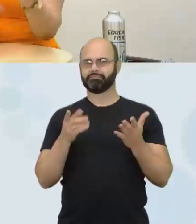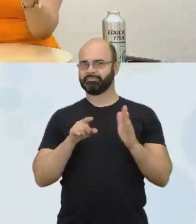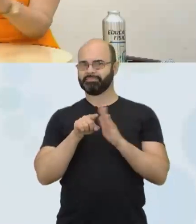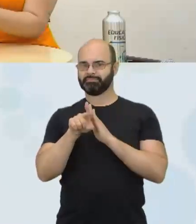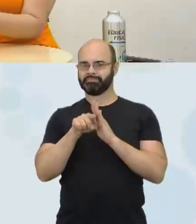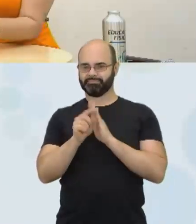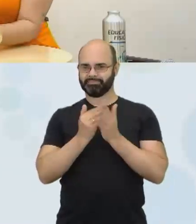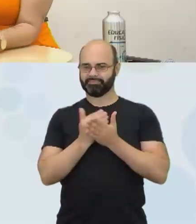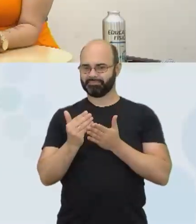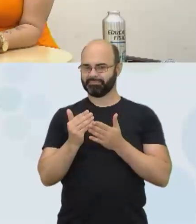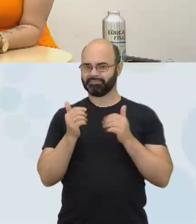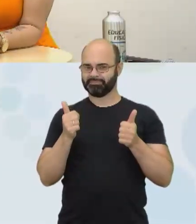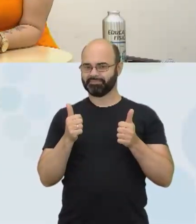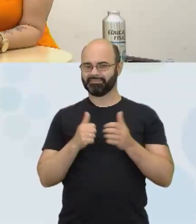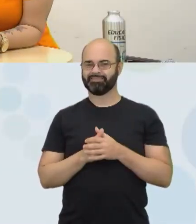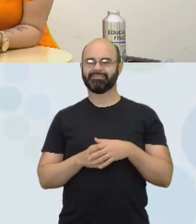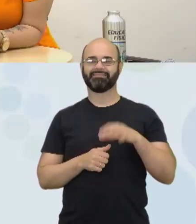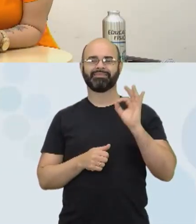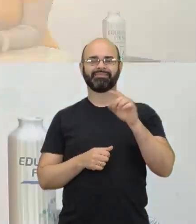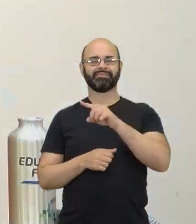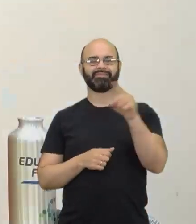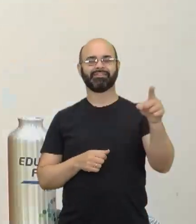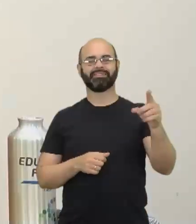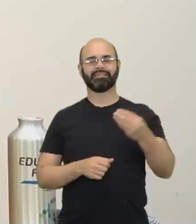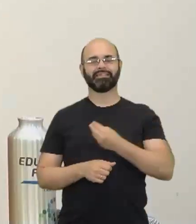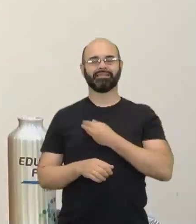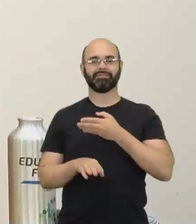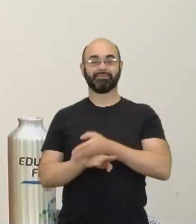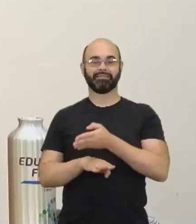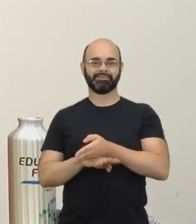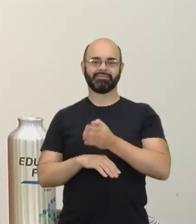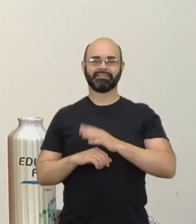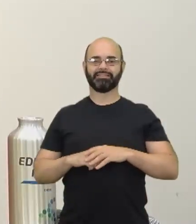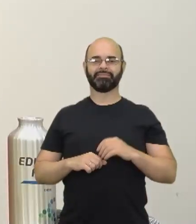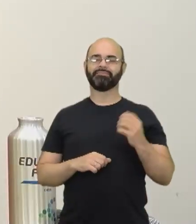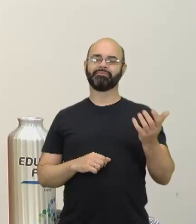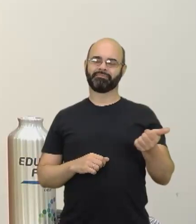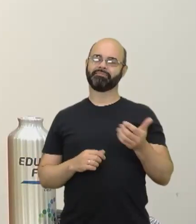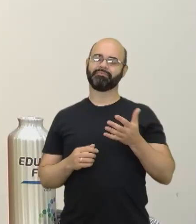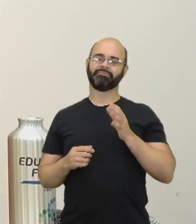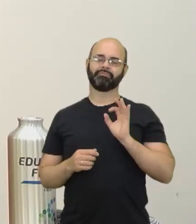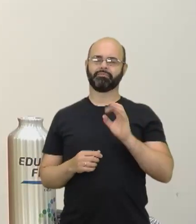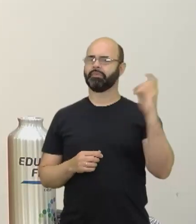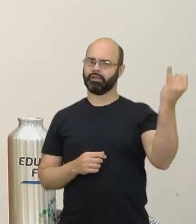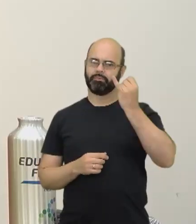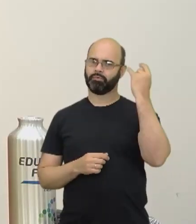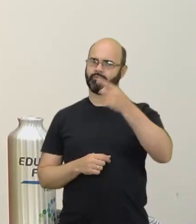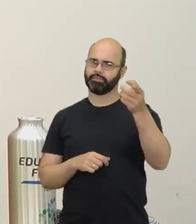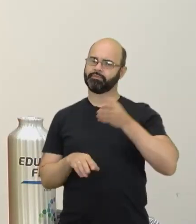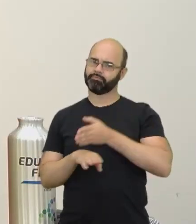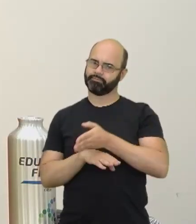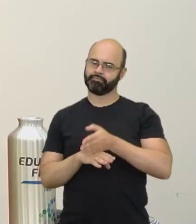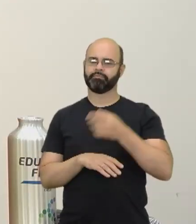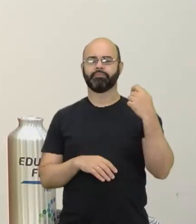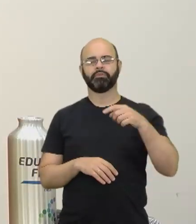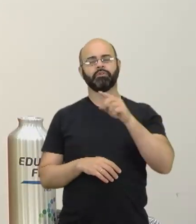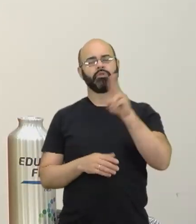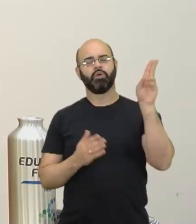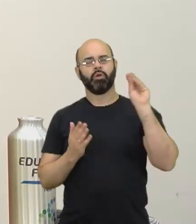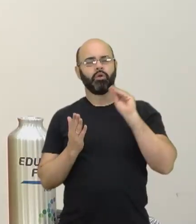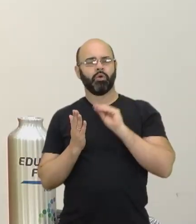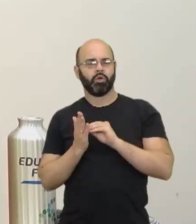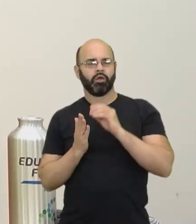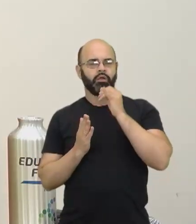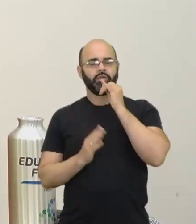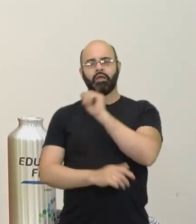Ju? Vamos lá, a participação de vocês é fenomenal e essencial nesse momento. Então coloque o nome